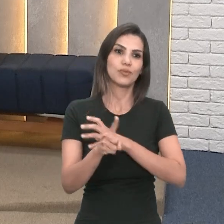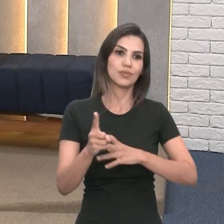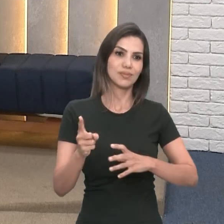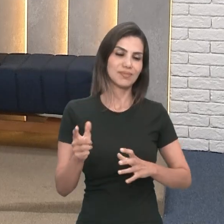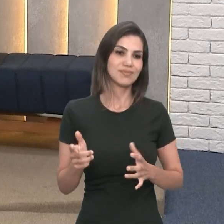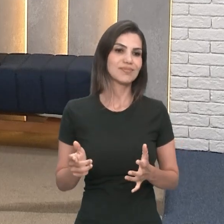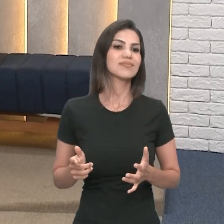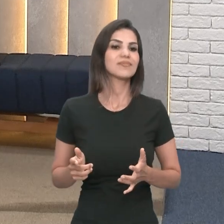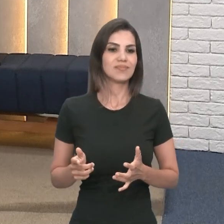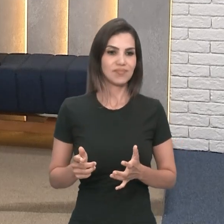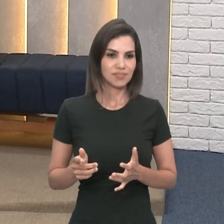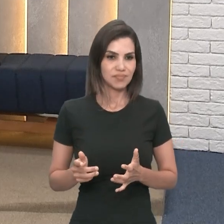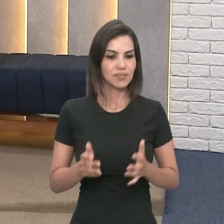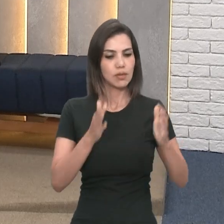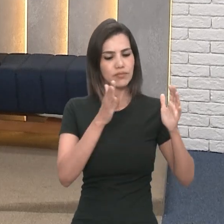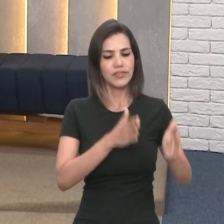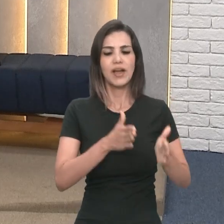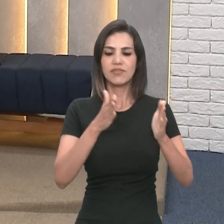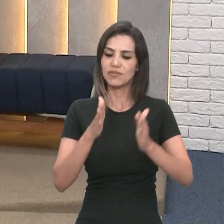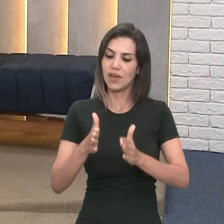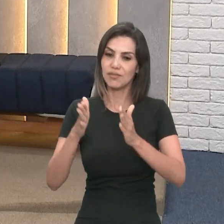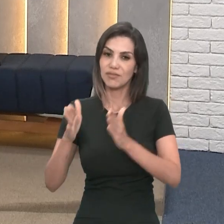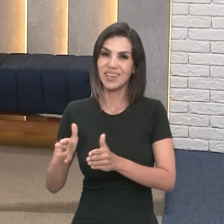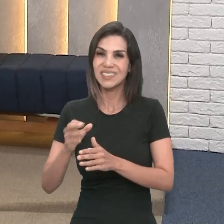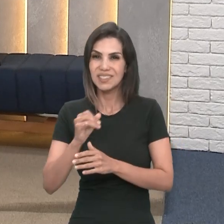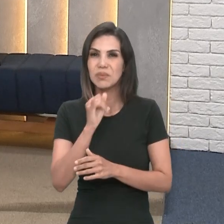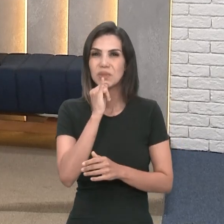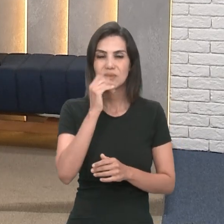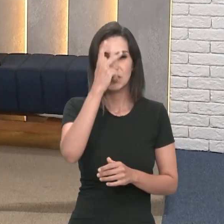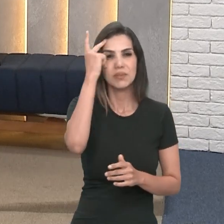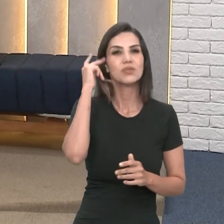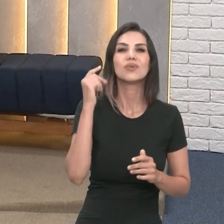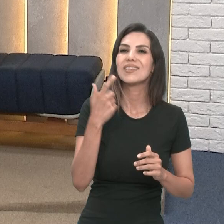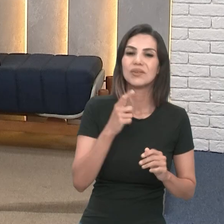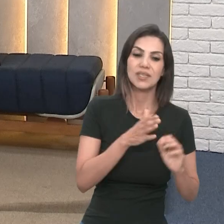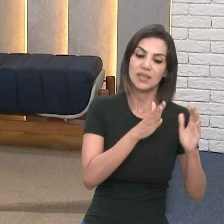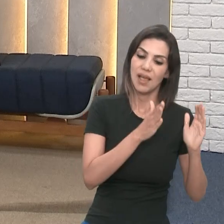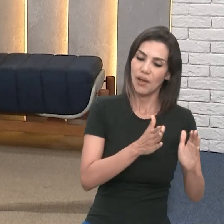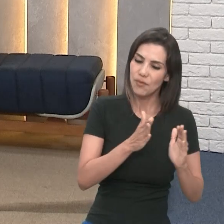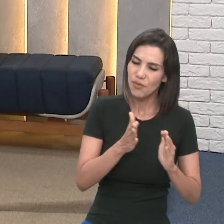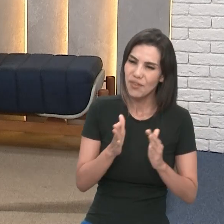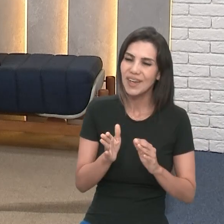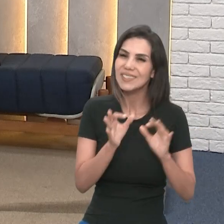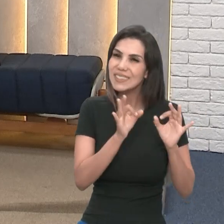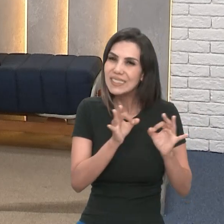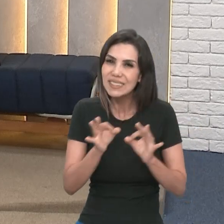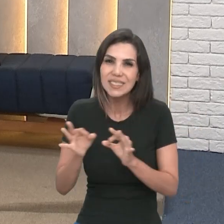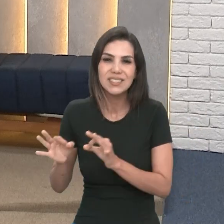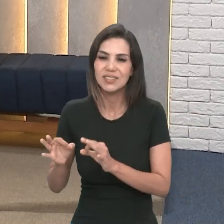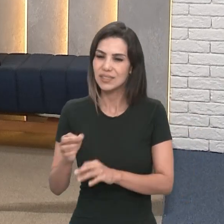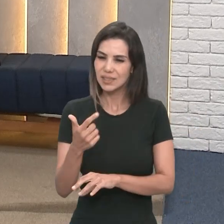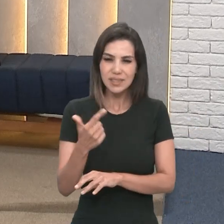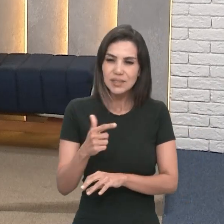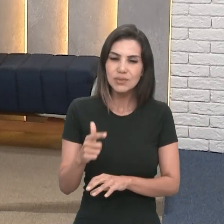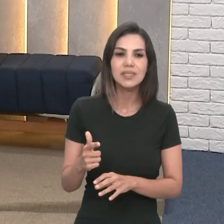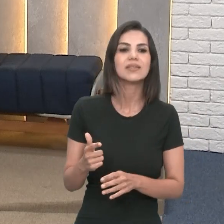orquestrados da maneira correta, vamos dizer assim, durante o sono, é como se, né, o organismo